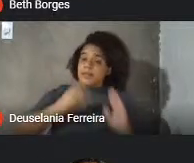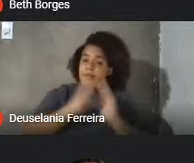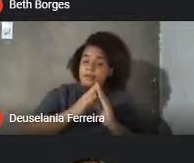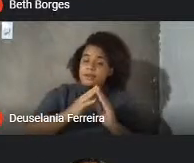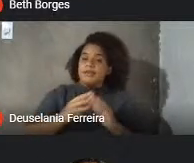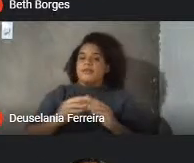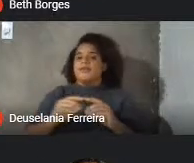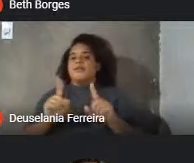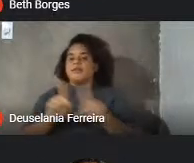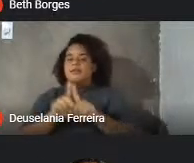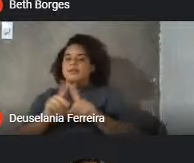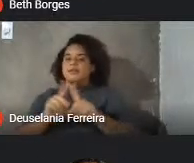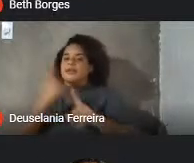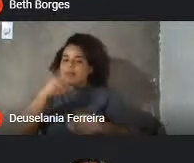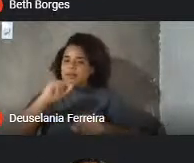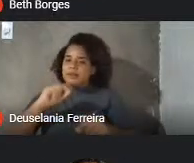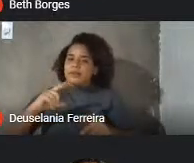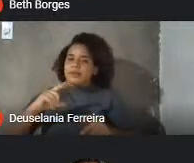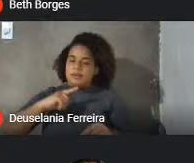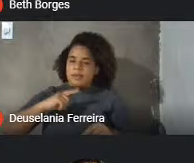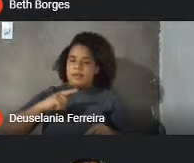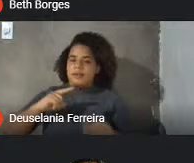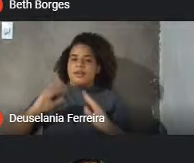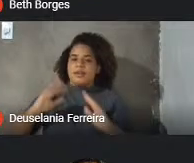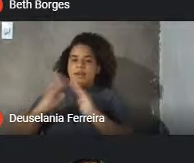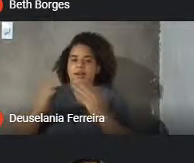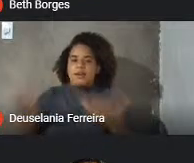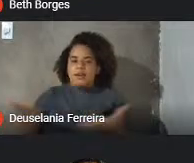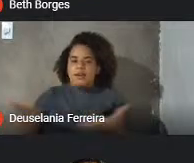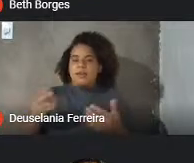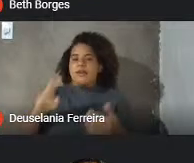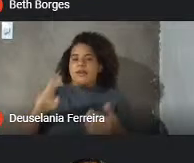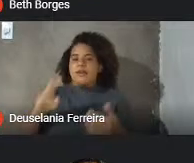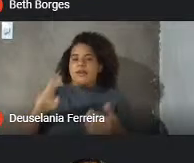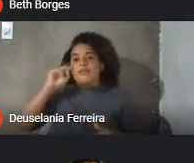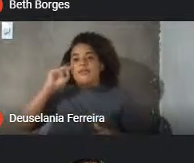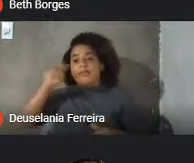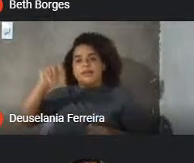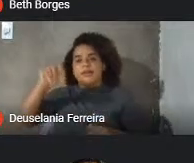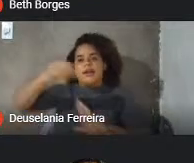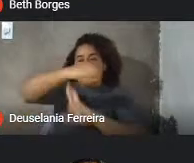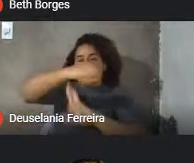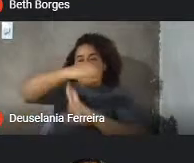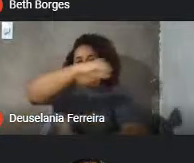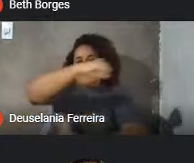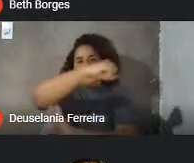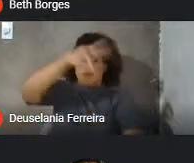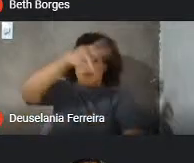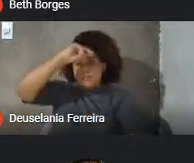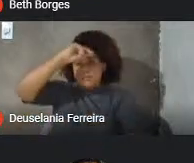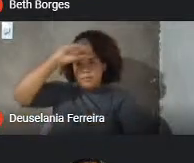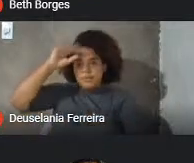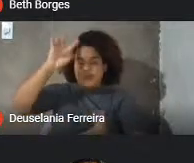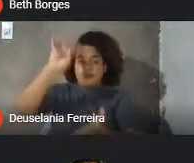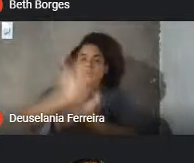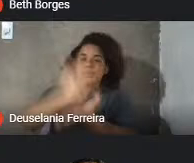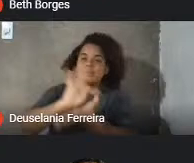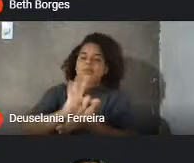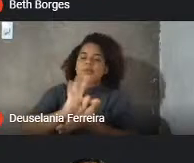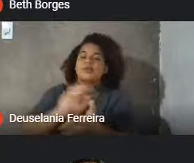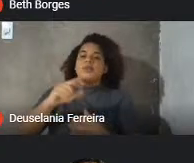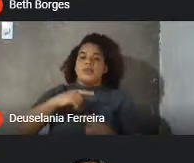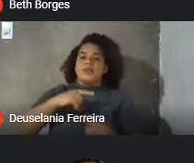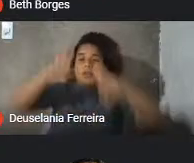lá na ponte, que tem uma homenagem sendo prestada pela Prefeitura de Teresina, onde o Conselho Regional